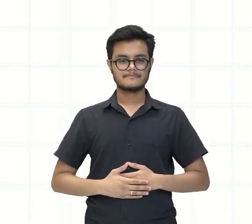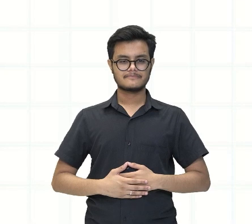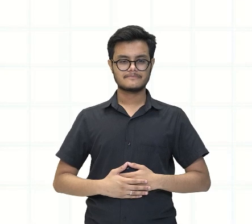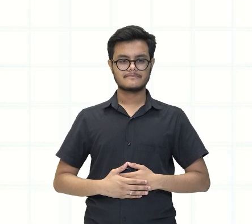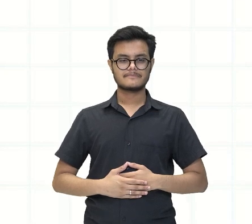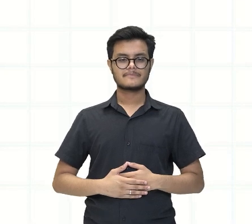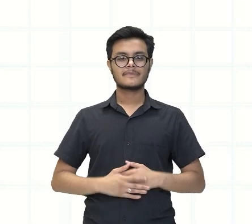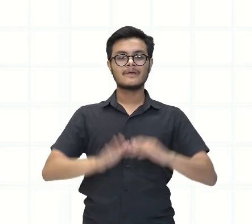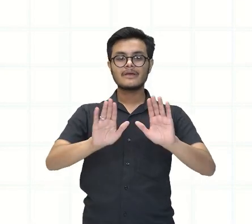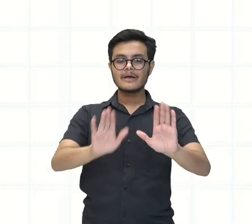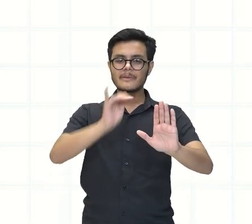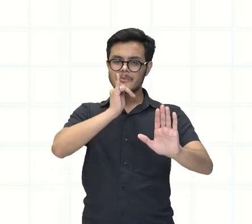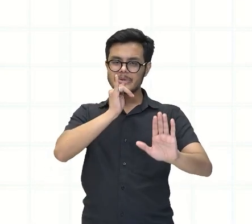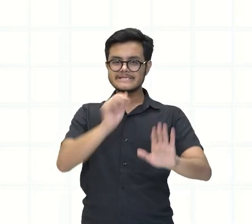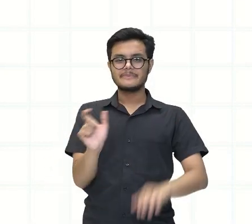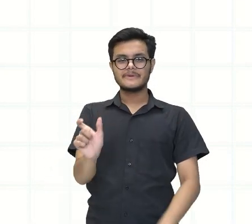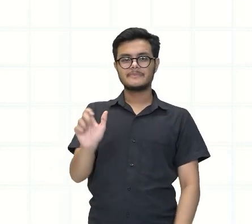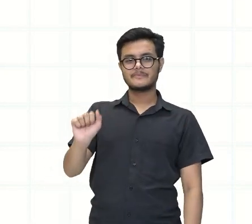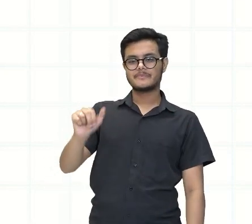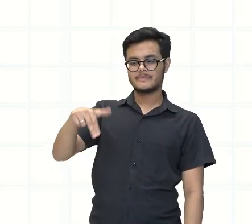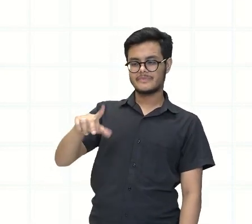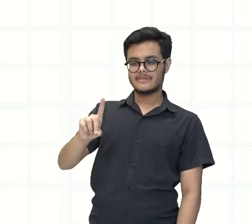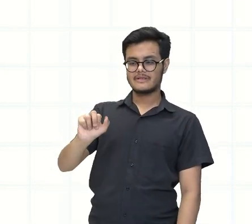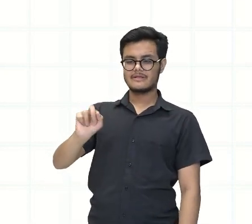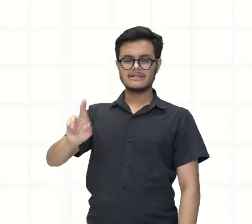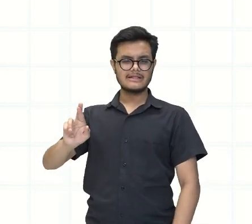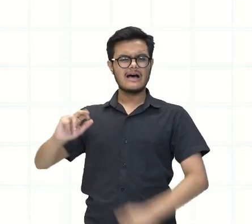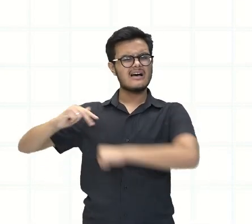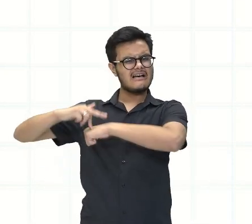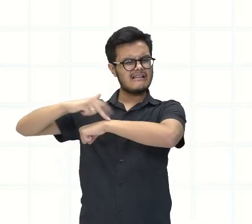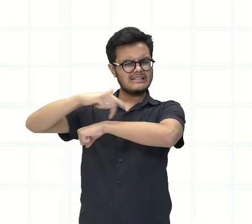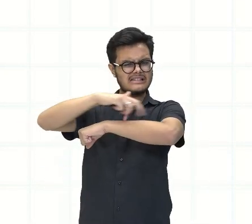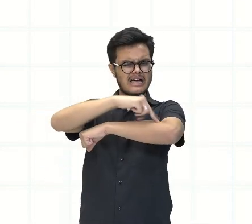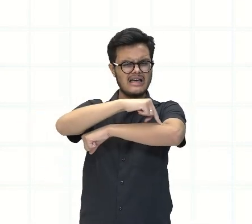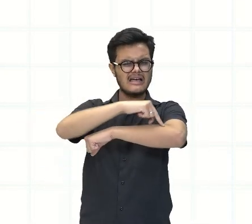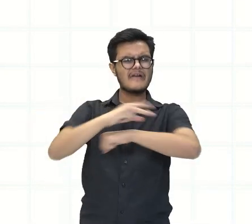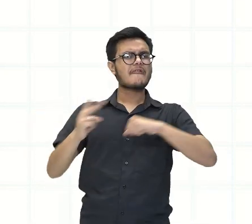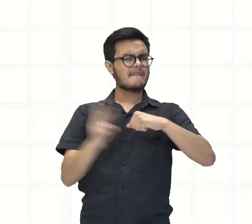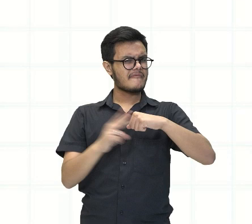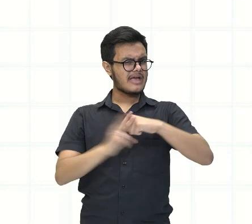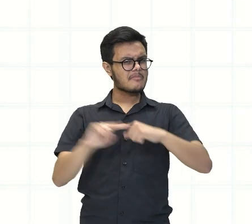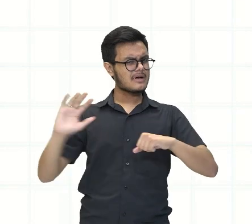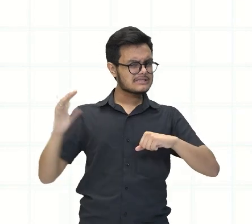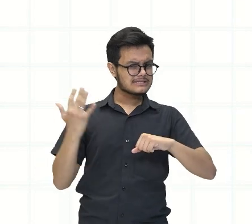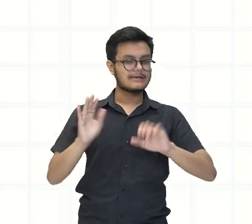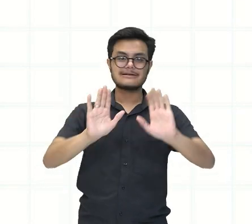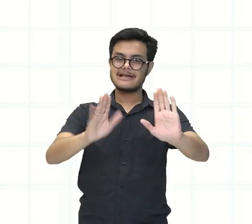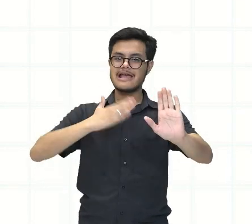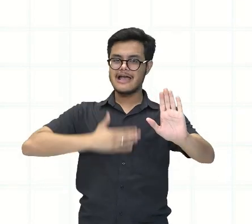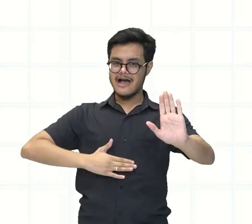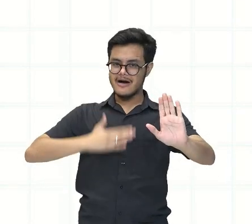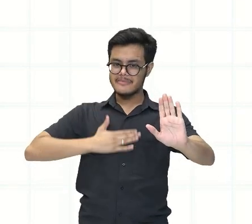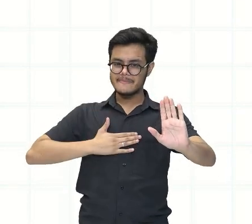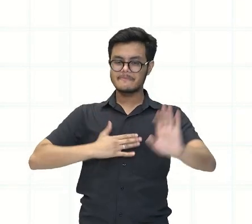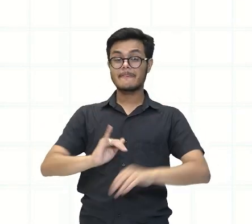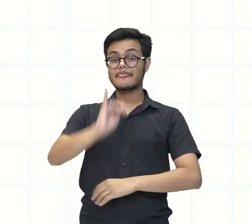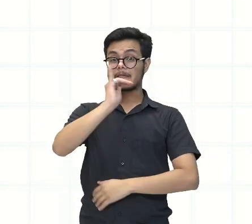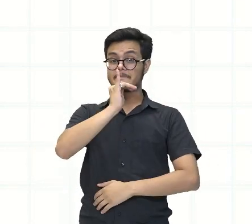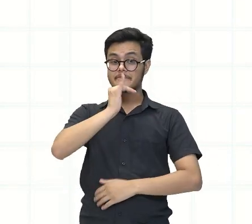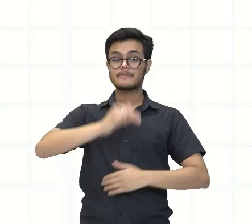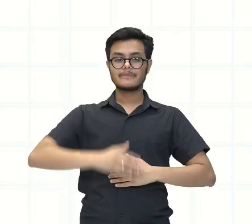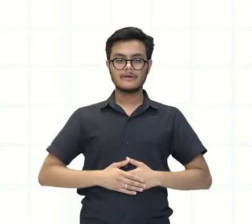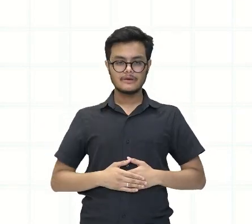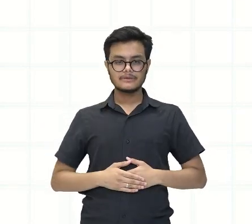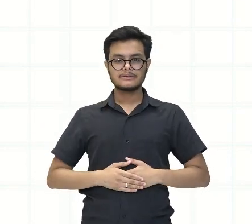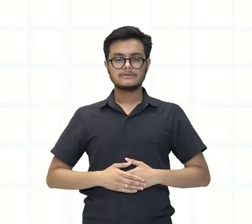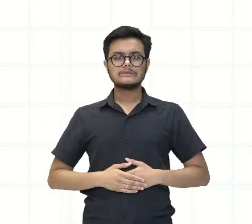Então, o primeiro verbo é andar. Professora, andar? Mas andar é uma ação. Calma, olha aqui. João